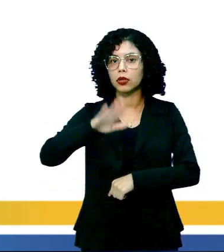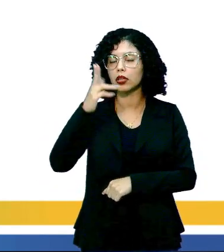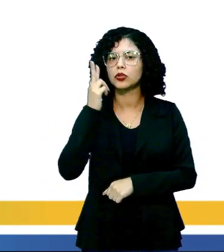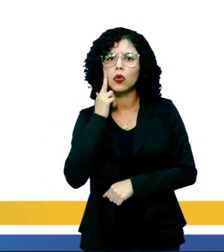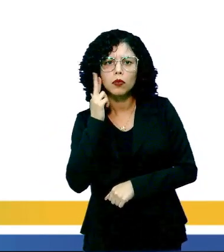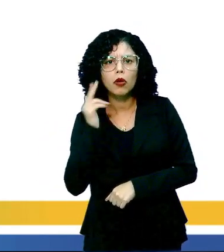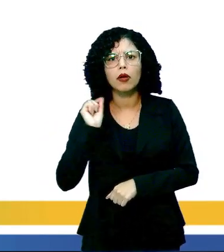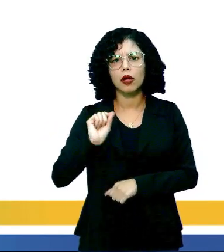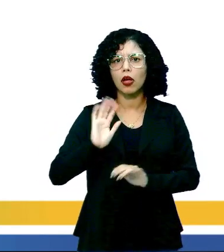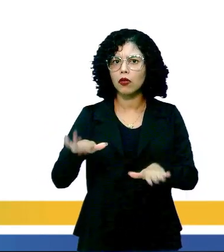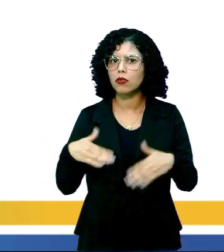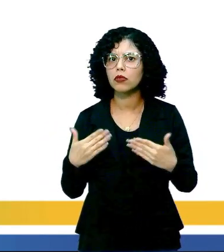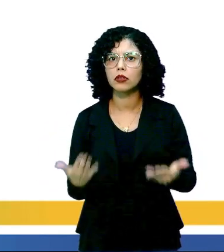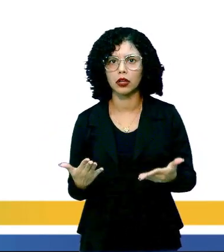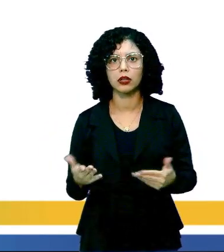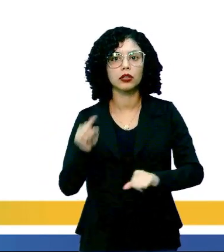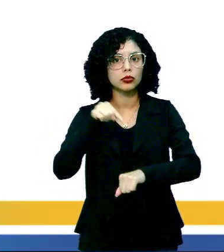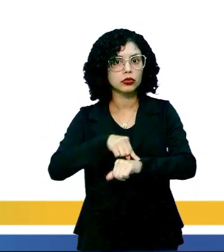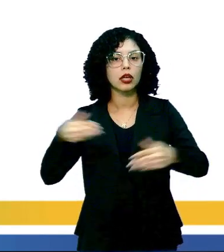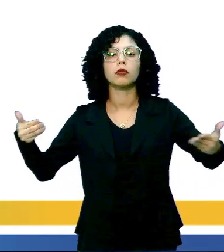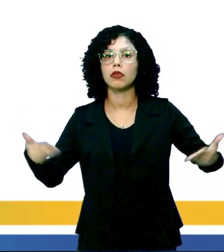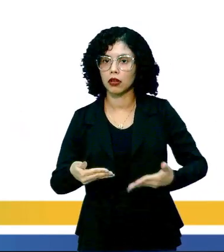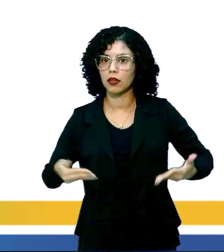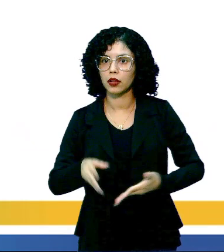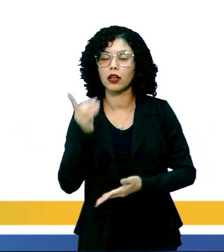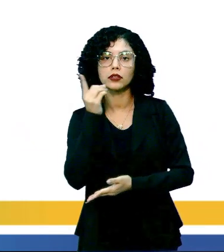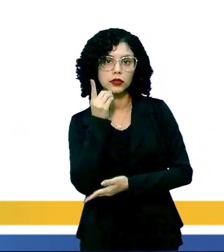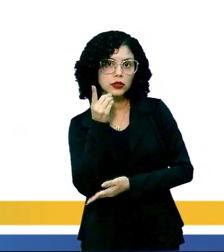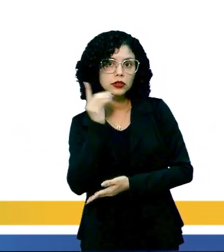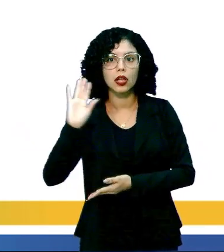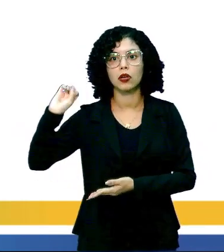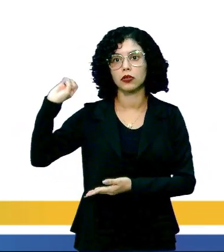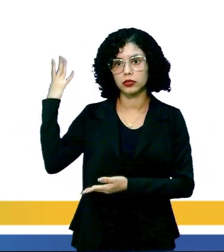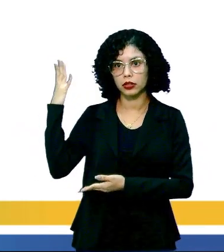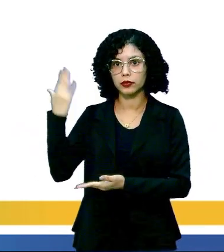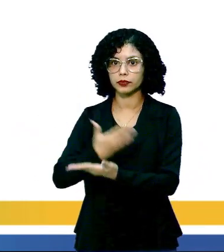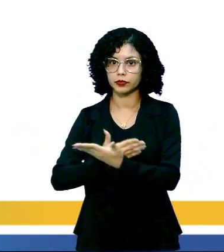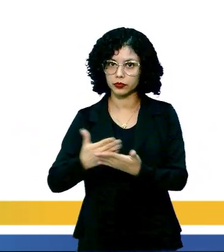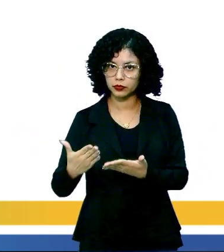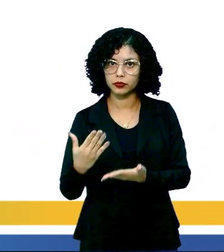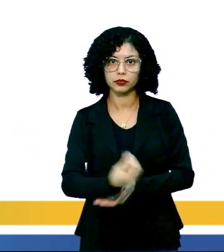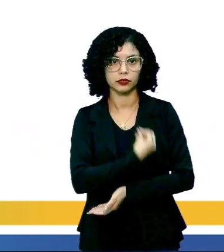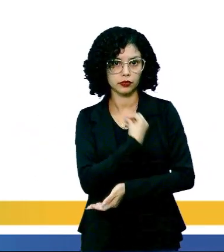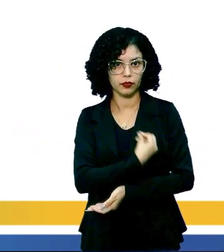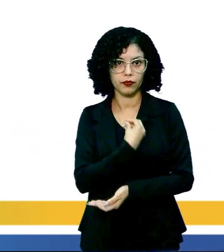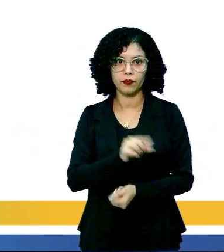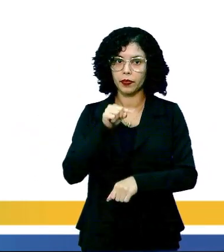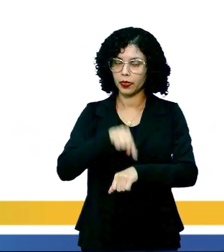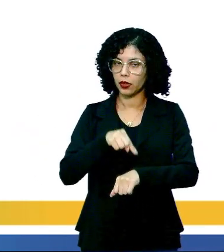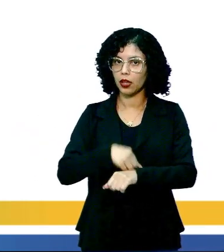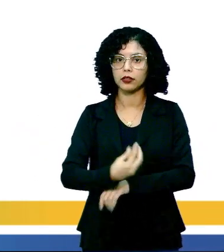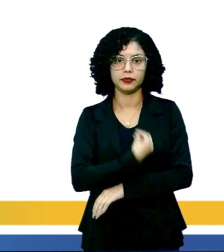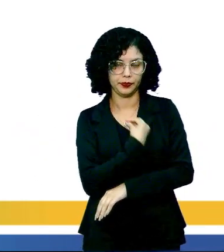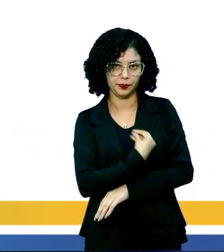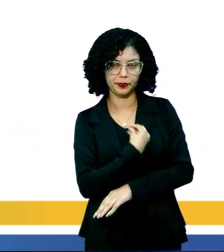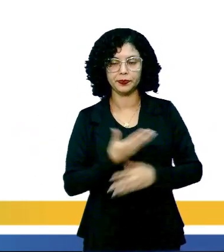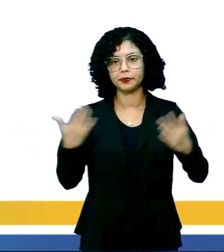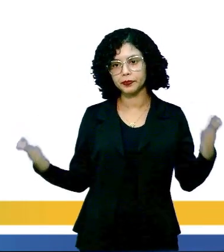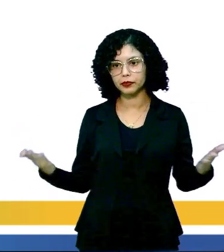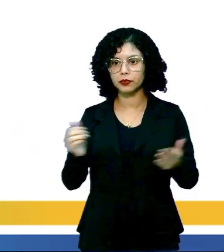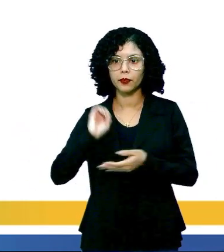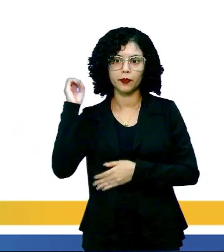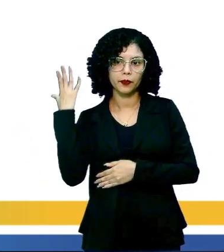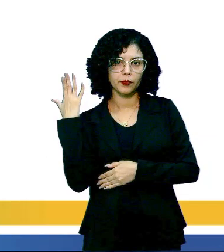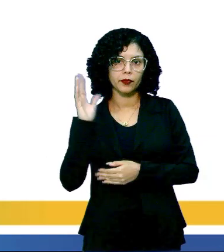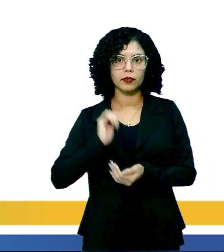mais comum, é aquele do tempo atual, que acontece ou tem seu início no presente, no tempo em que se está